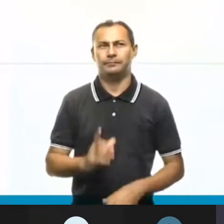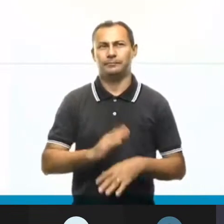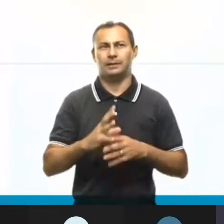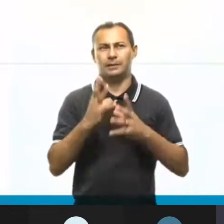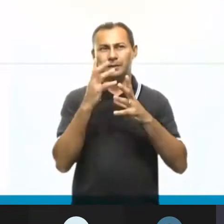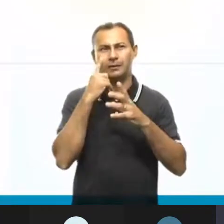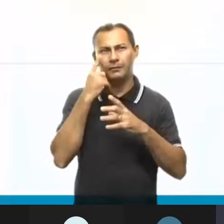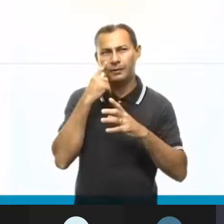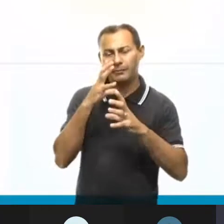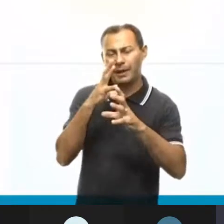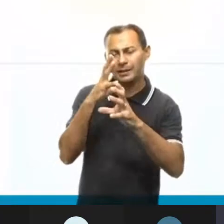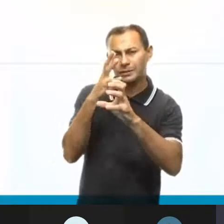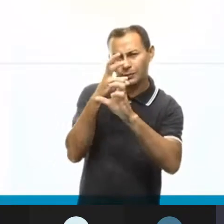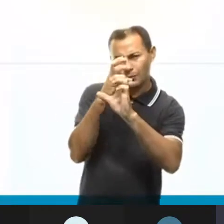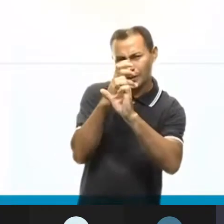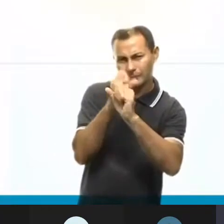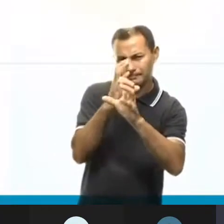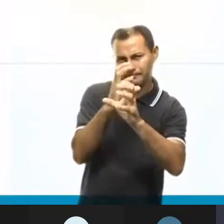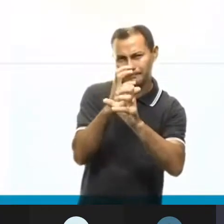mais escurinha aqui, ó,